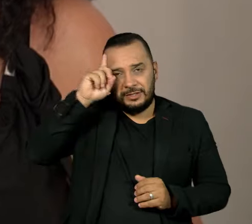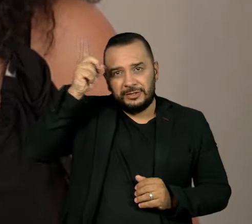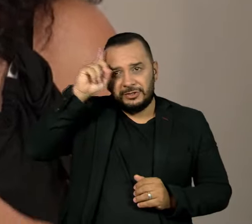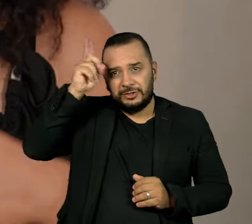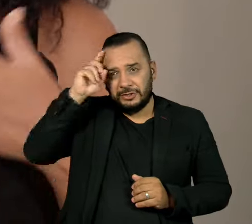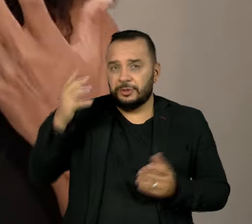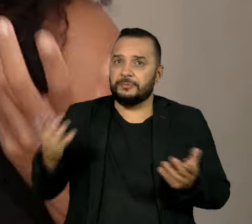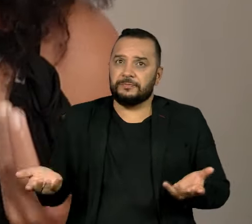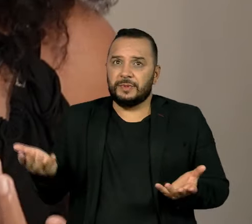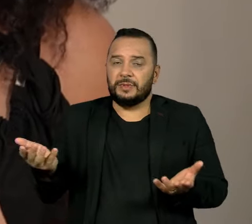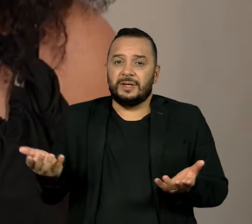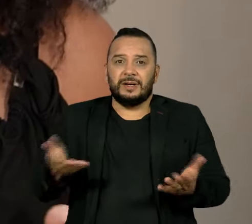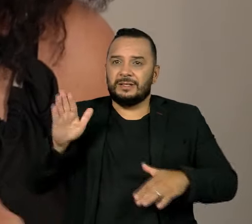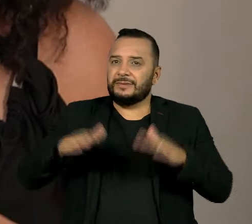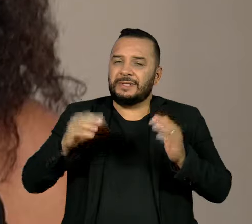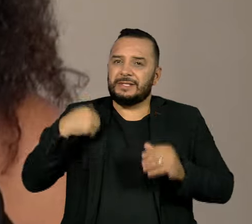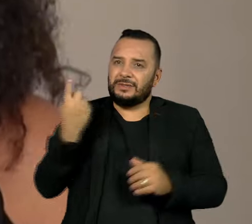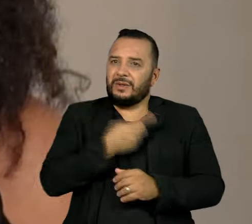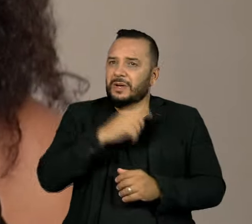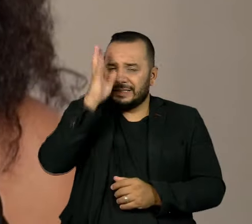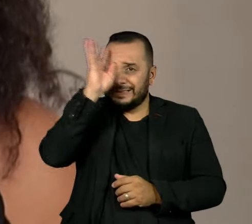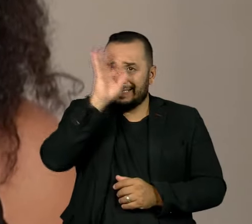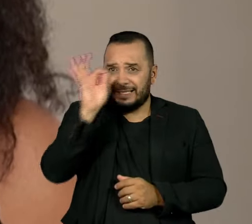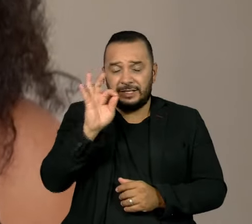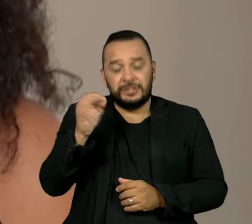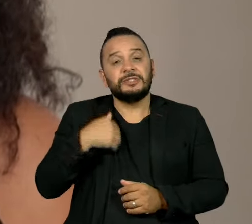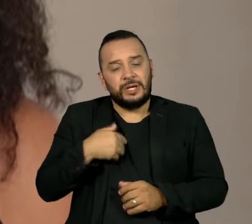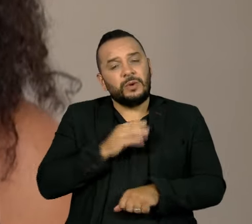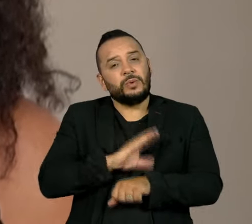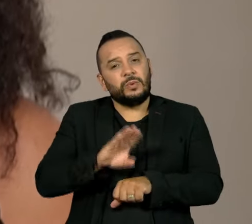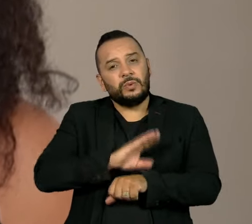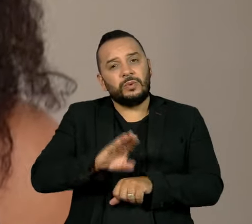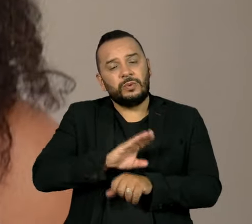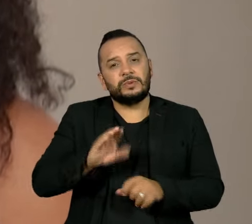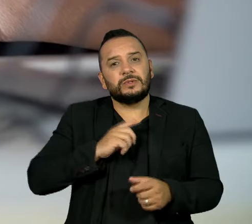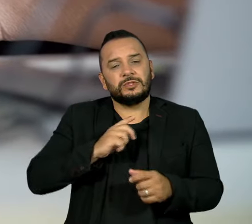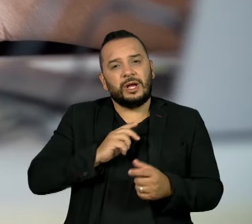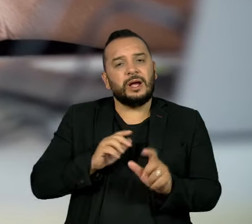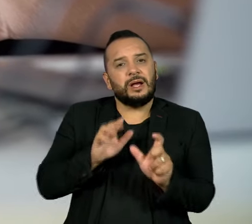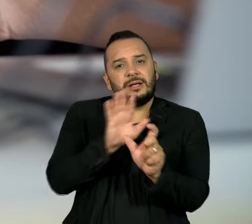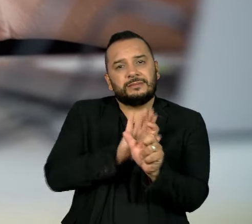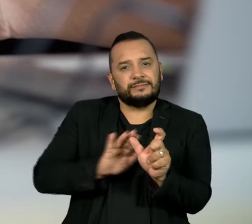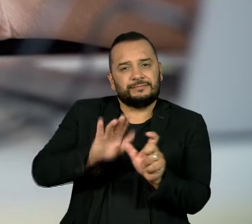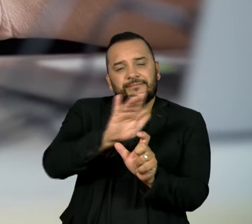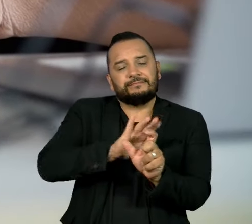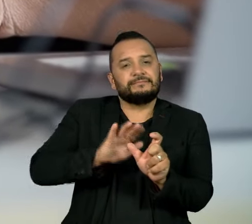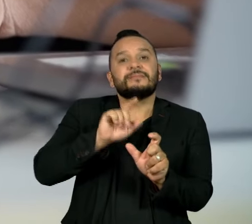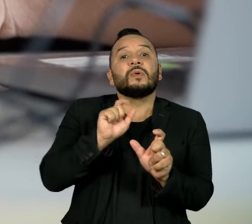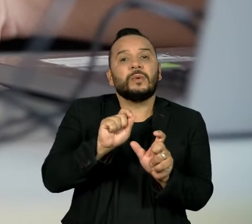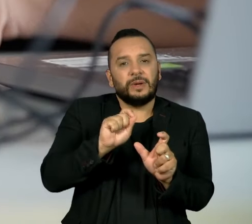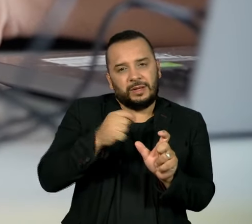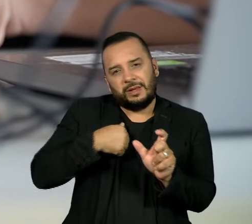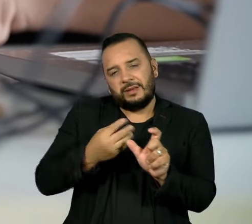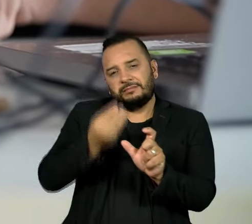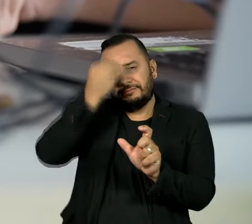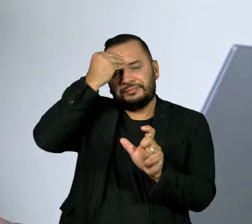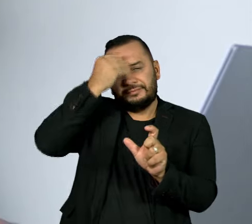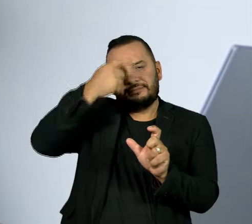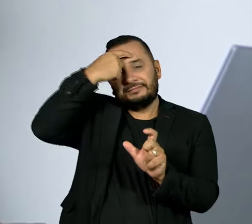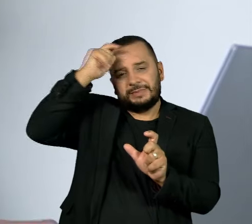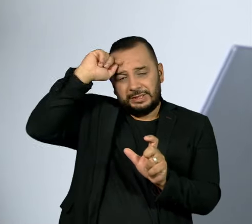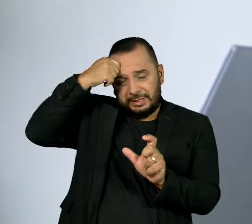que a gente muitas vezes nem entende. E o curso de letramento racial, ele traz isso, ele te traz uma bagagem para que você possa enfrentar aí